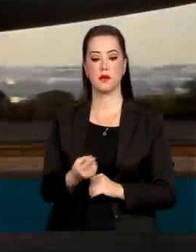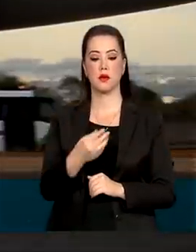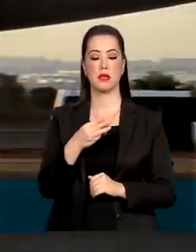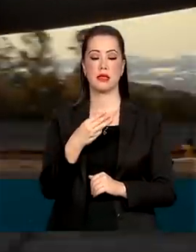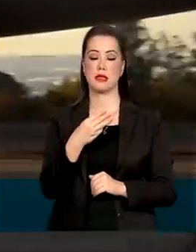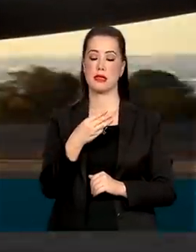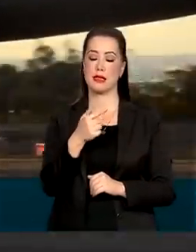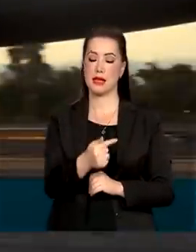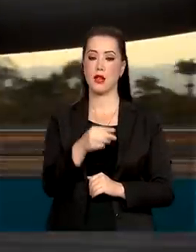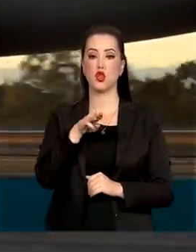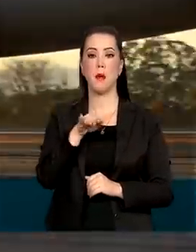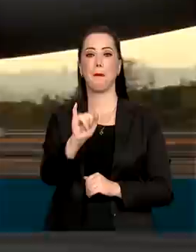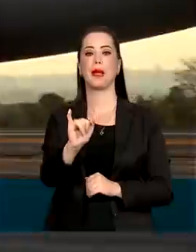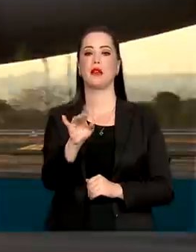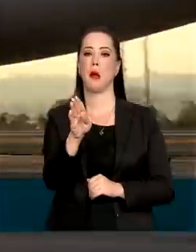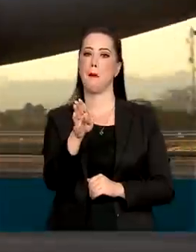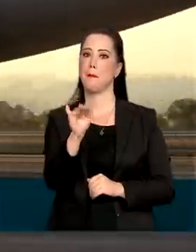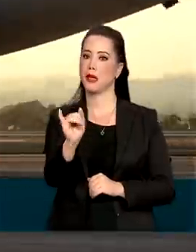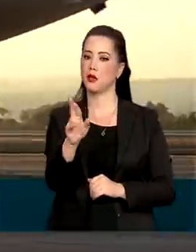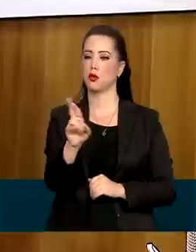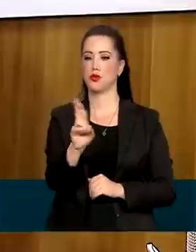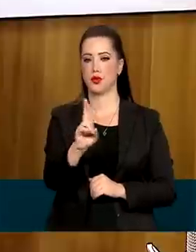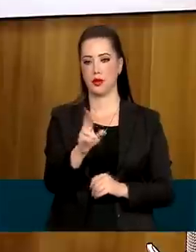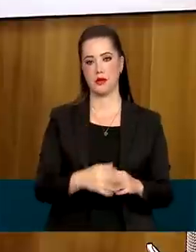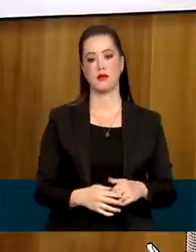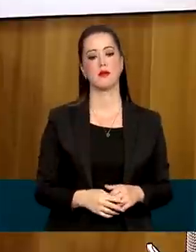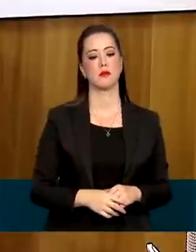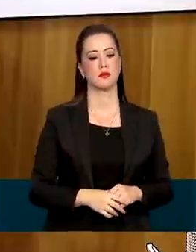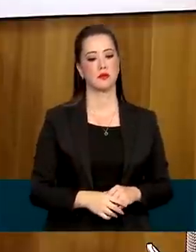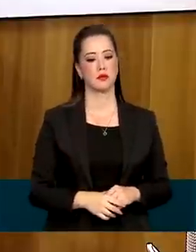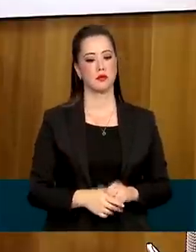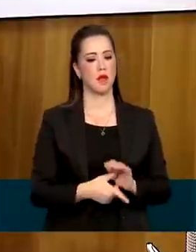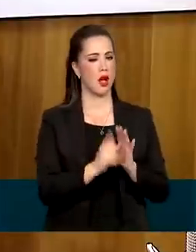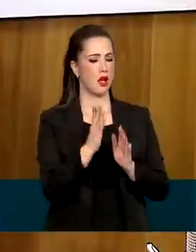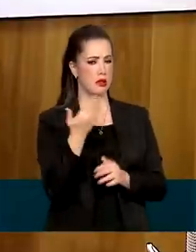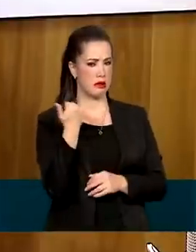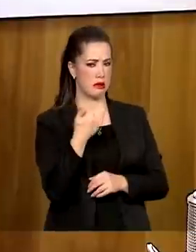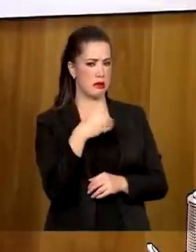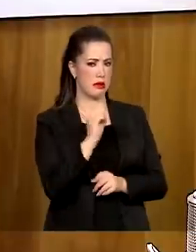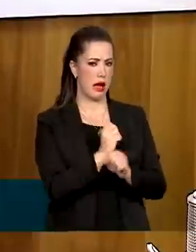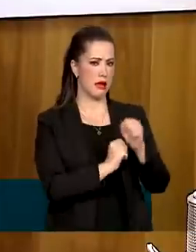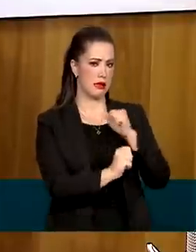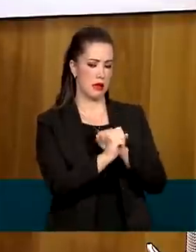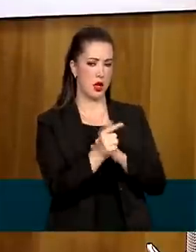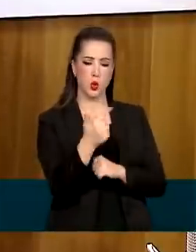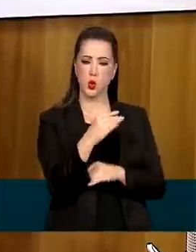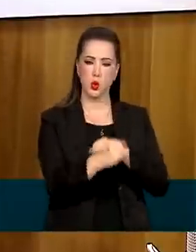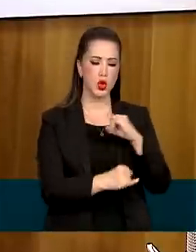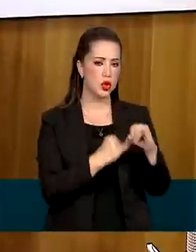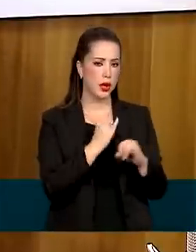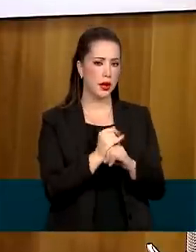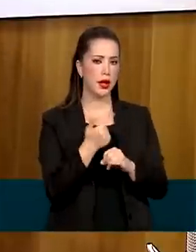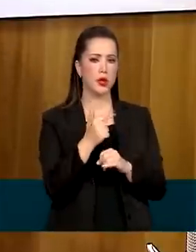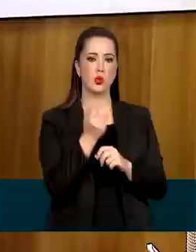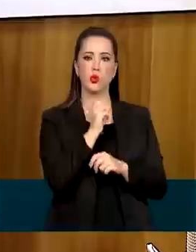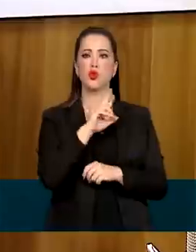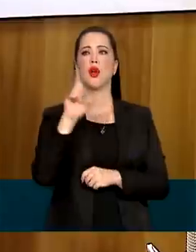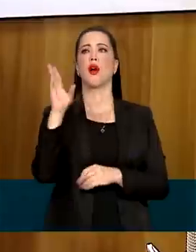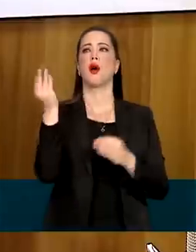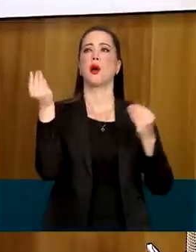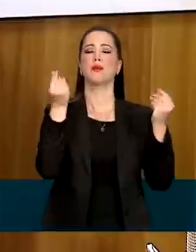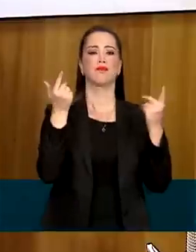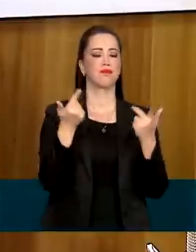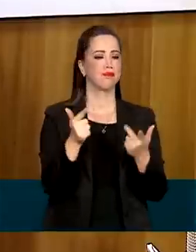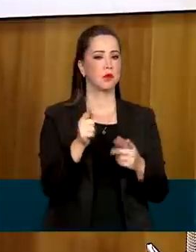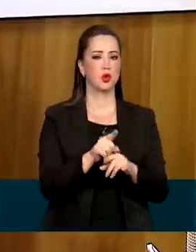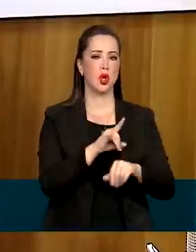reais a gente tinha há 10 anos atrás era opostos muitas vezes sem internet sem ar condicionado com banheiros